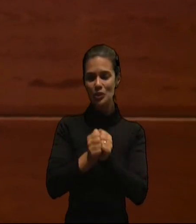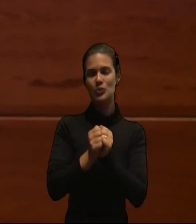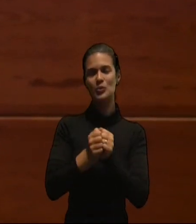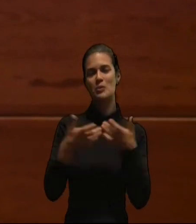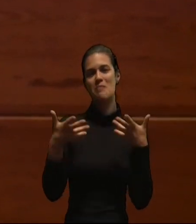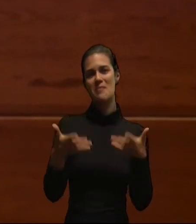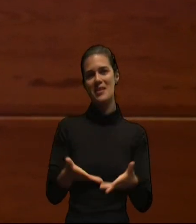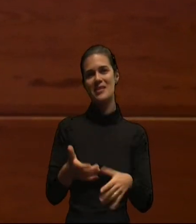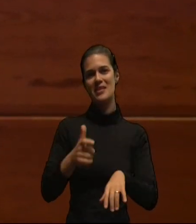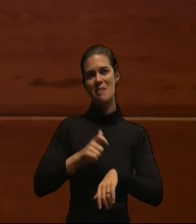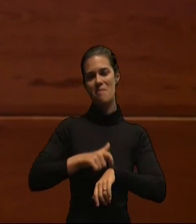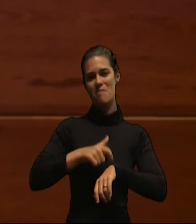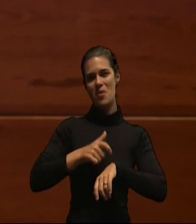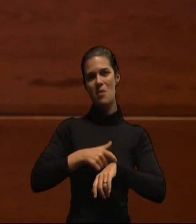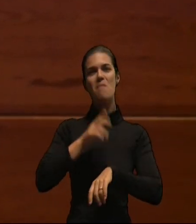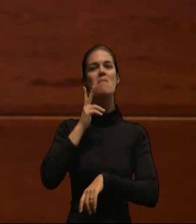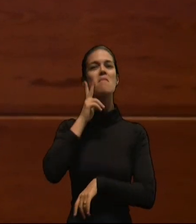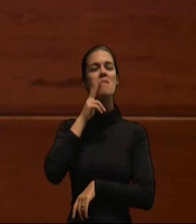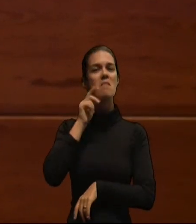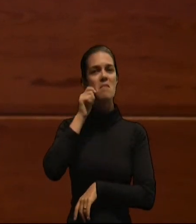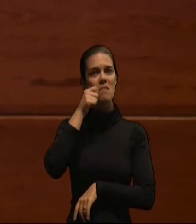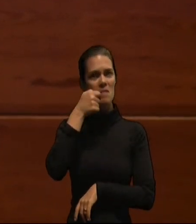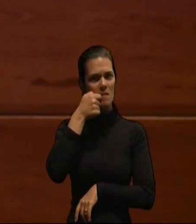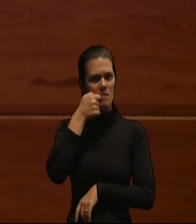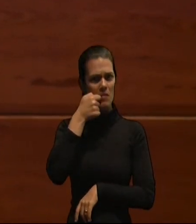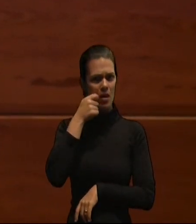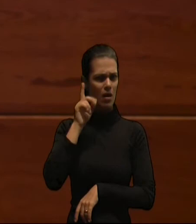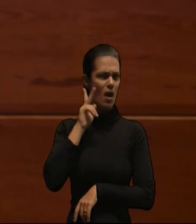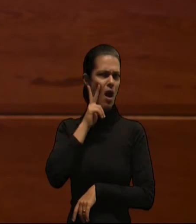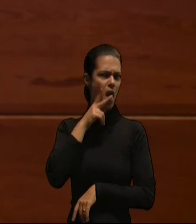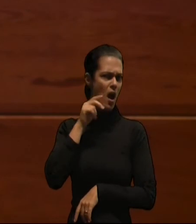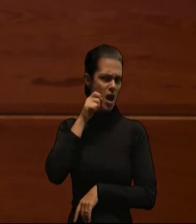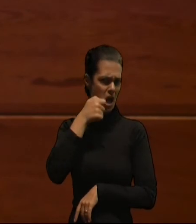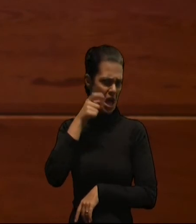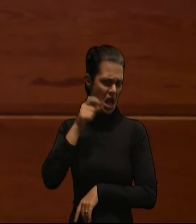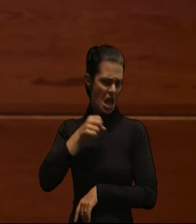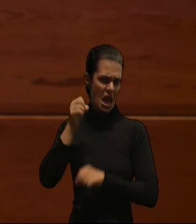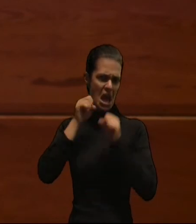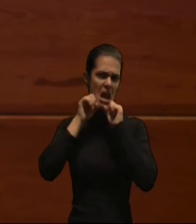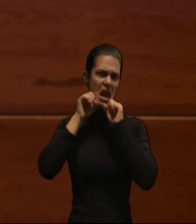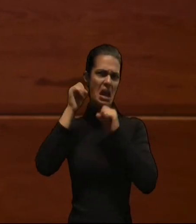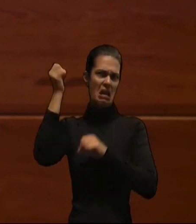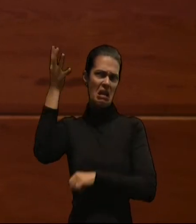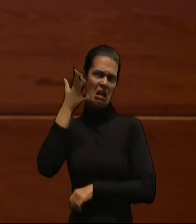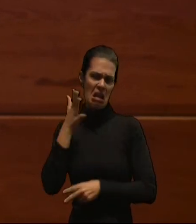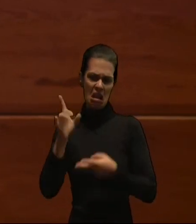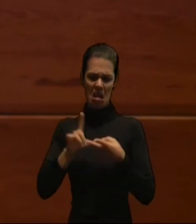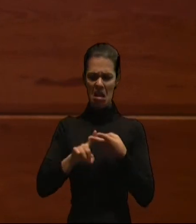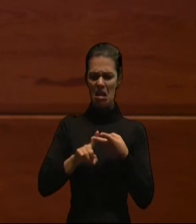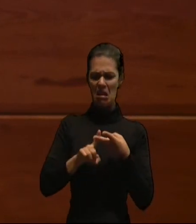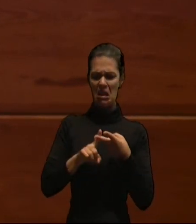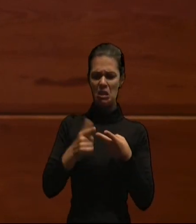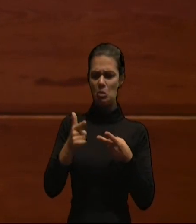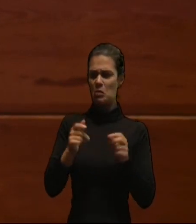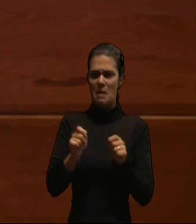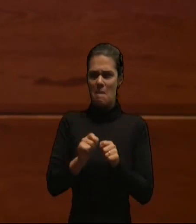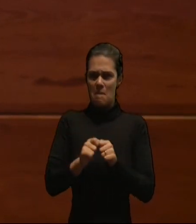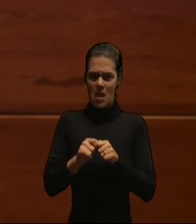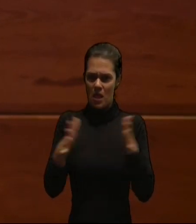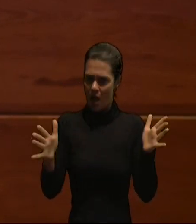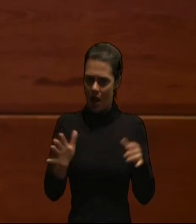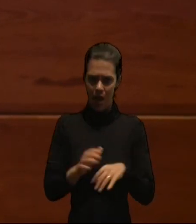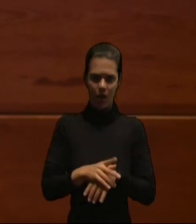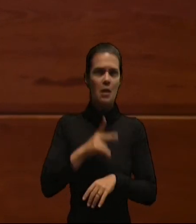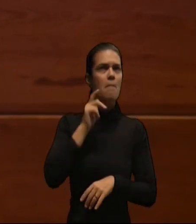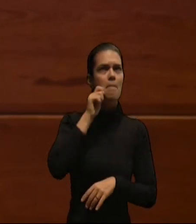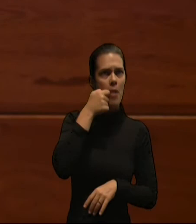do Senhor. Naturalmente que a ceia não confere graça, a ceia ela não é mística. Pão é pão, cálice é cálice,